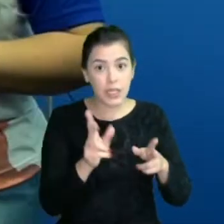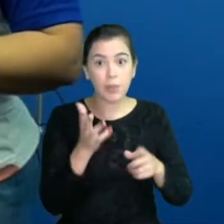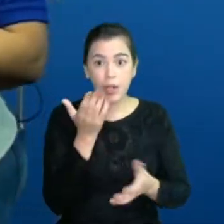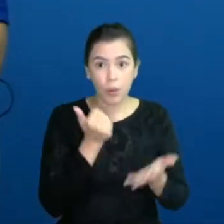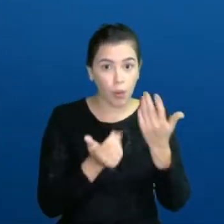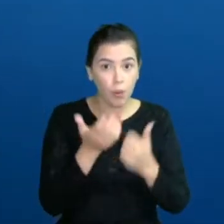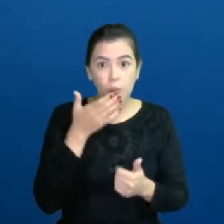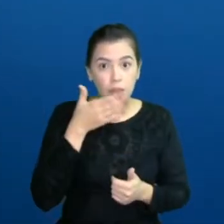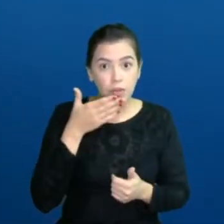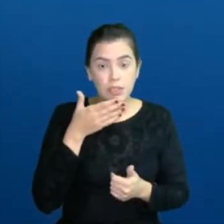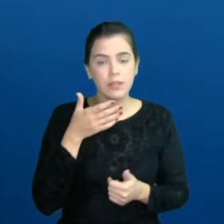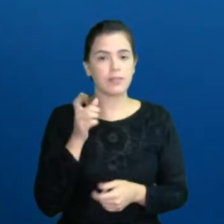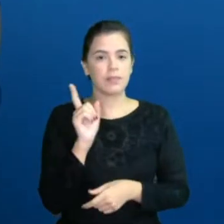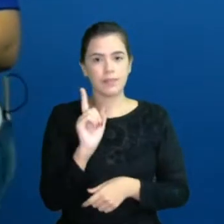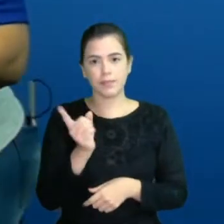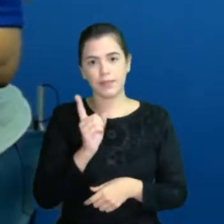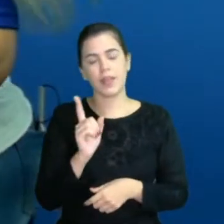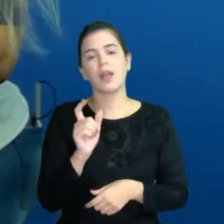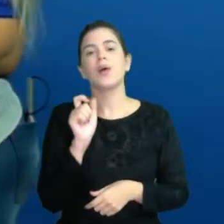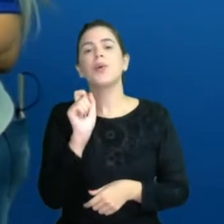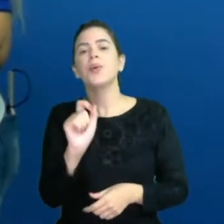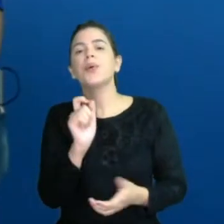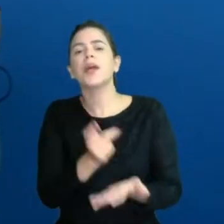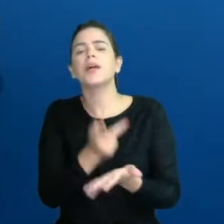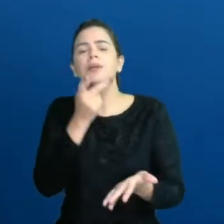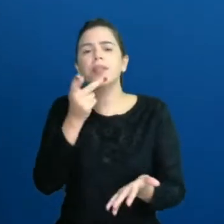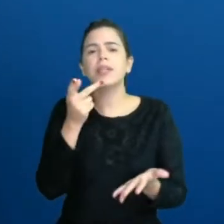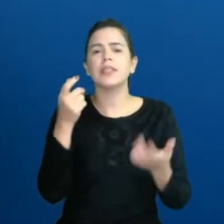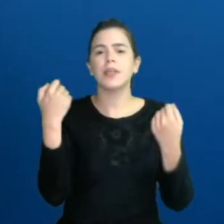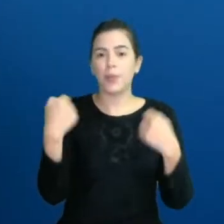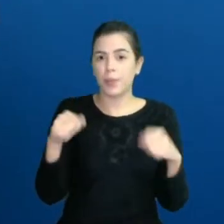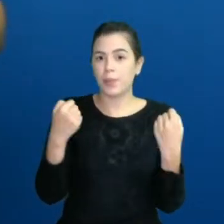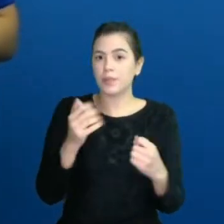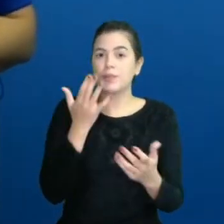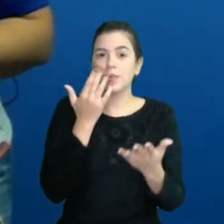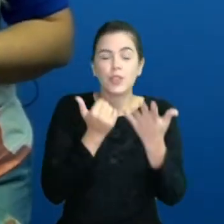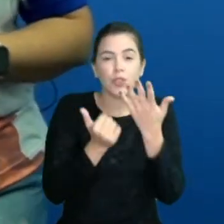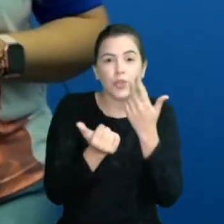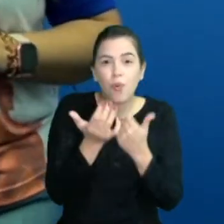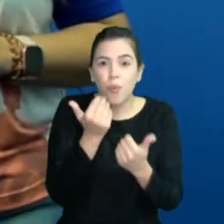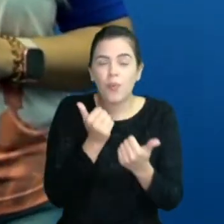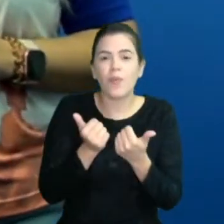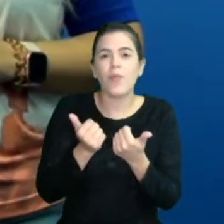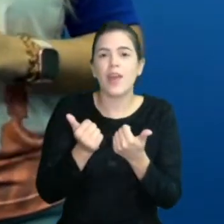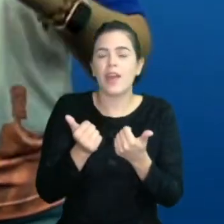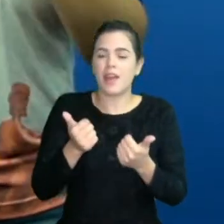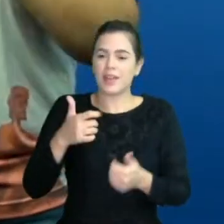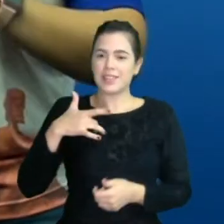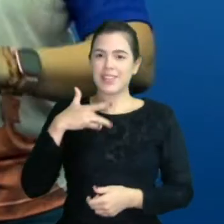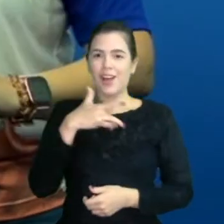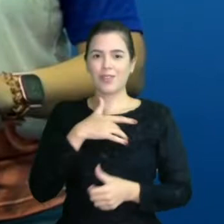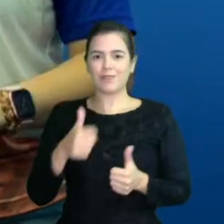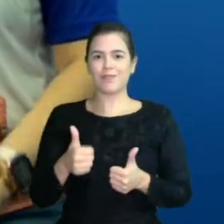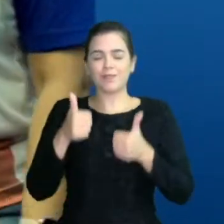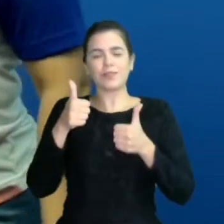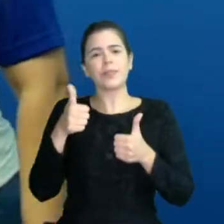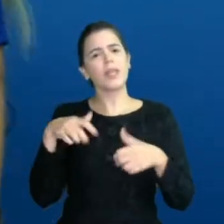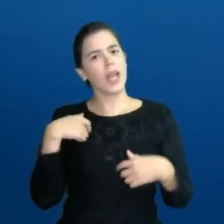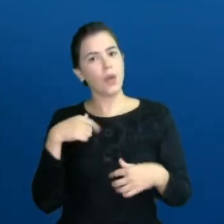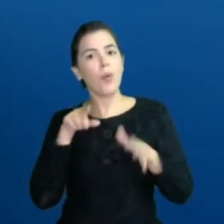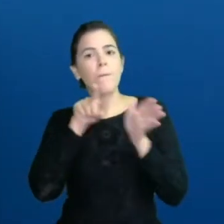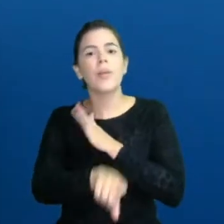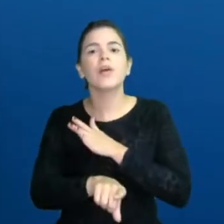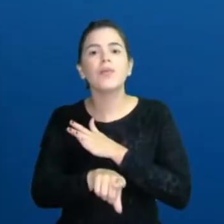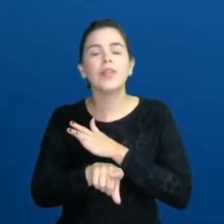tá? O que acontece? A gente tem que se alimentar de maneira saudável. Então eu tenho uma pergunta para